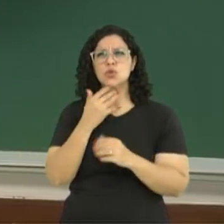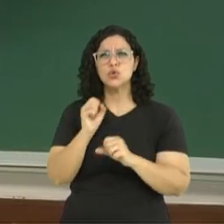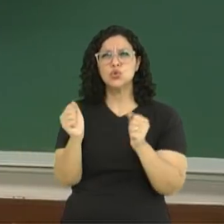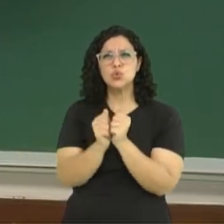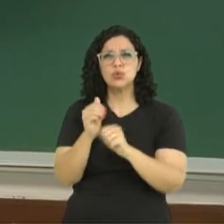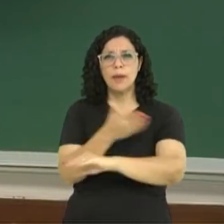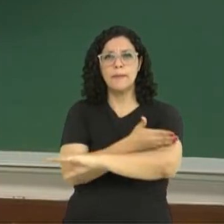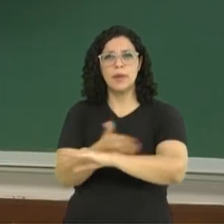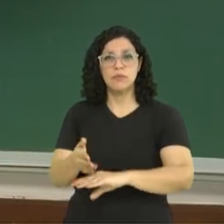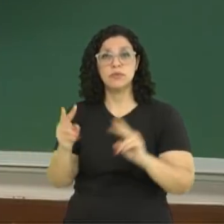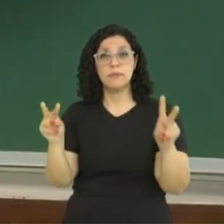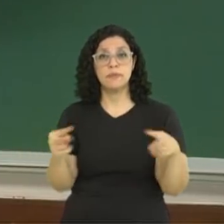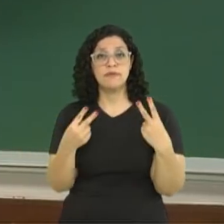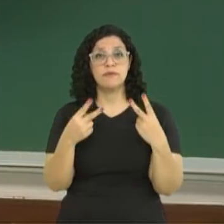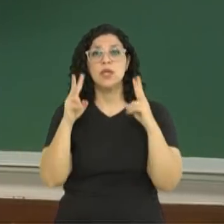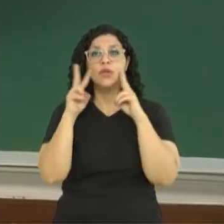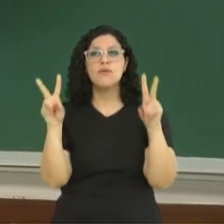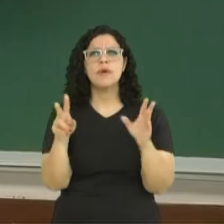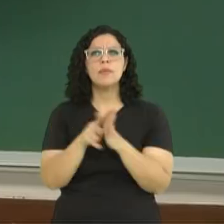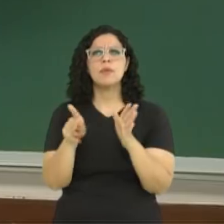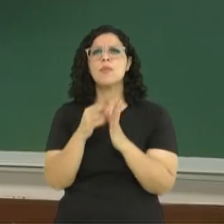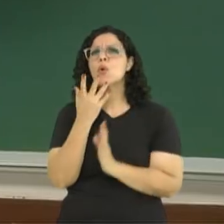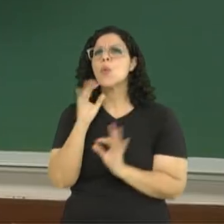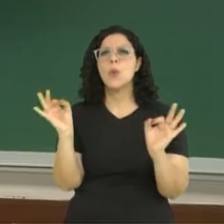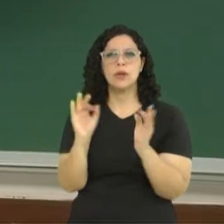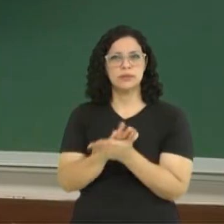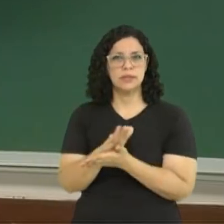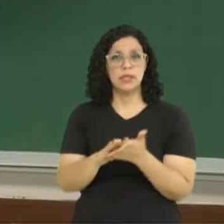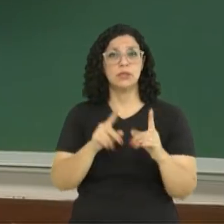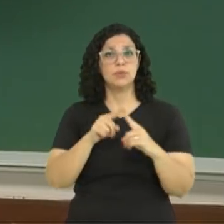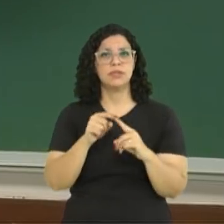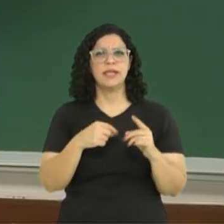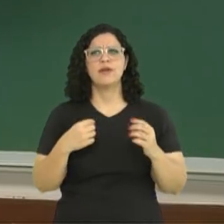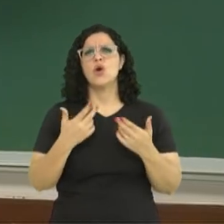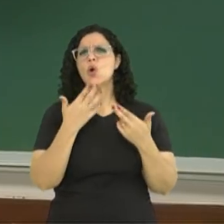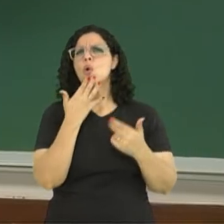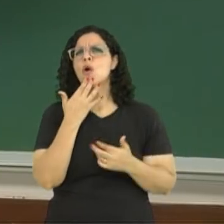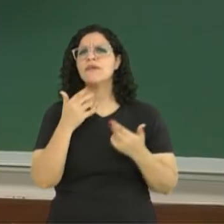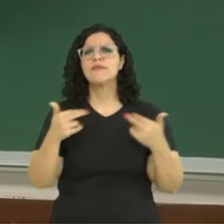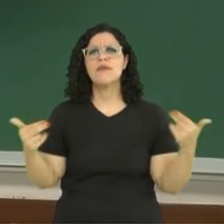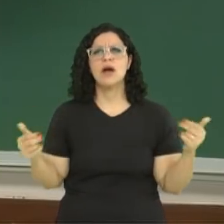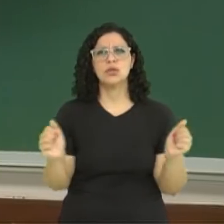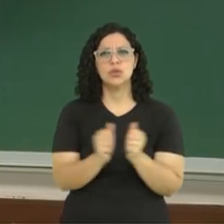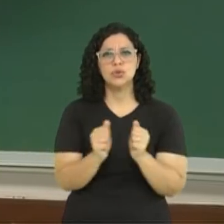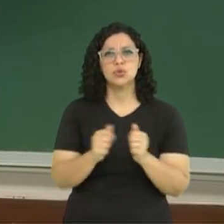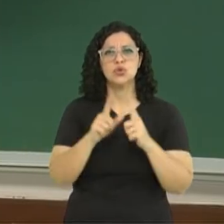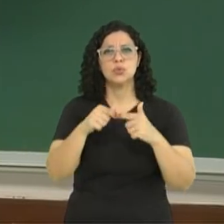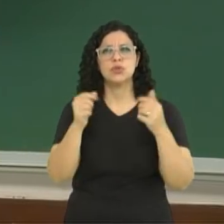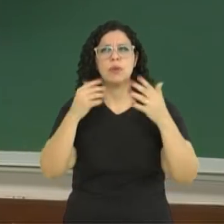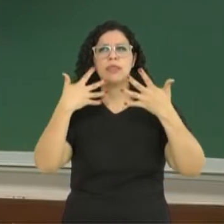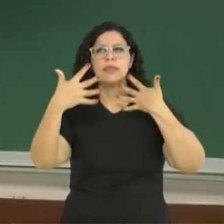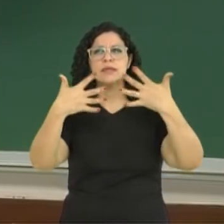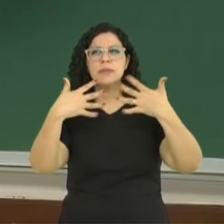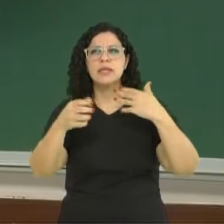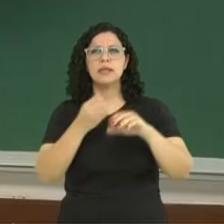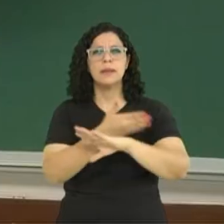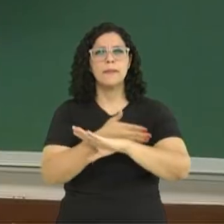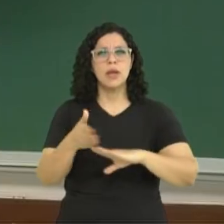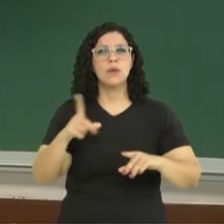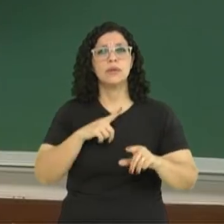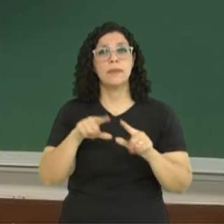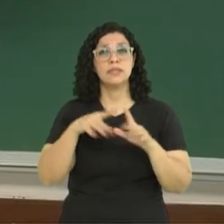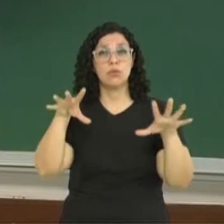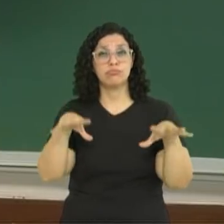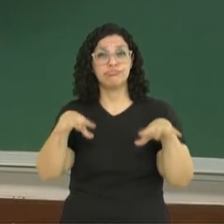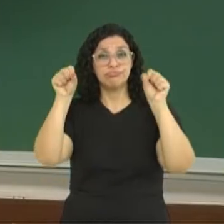está me enxergando aqui, você não está vendo nenhuma cor aqui em volta de mim, porque são várias cores juntas, por isso que dá esse transparente, esse branco. Mas se eu